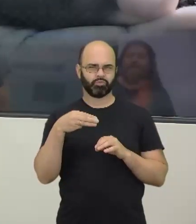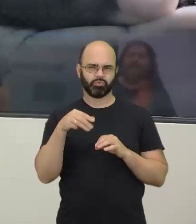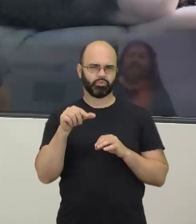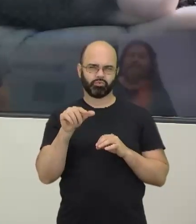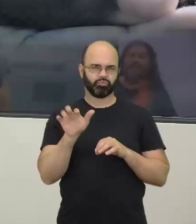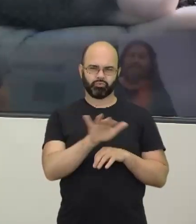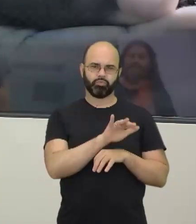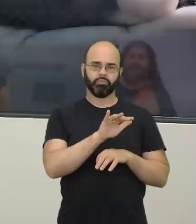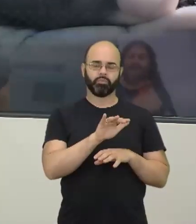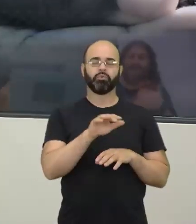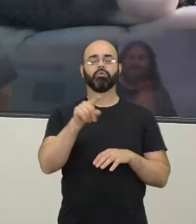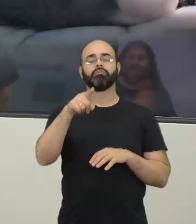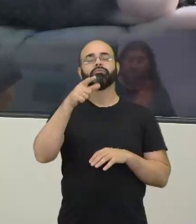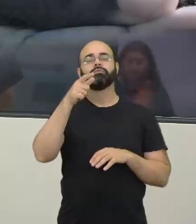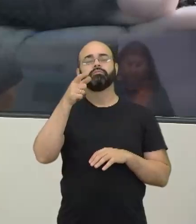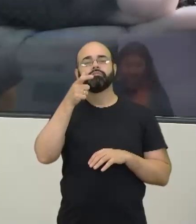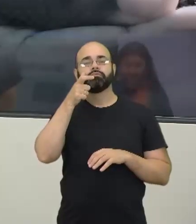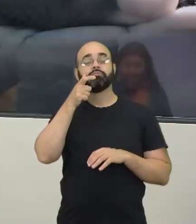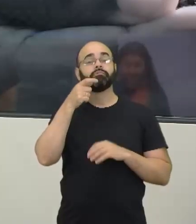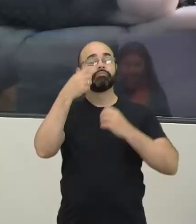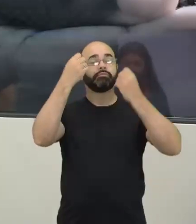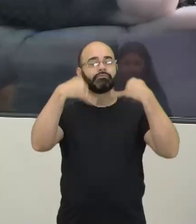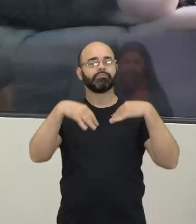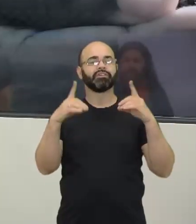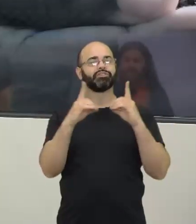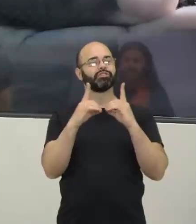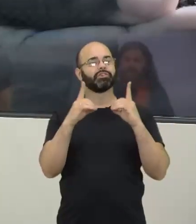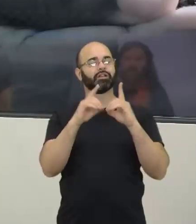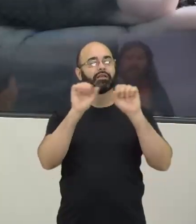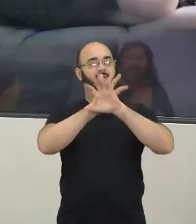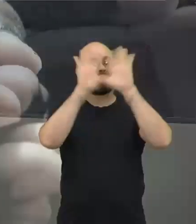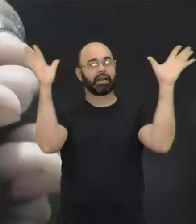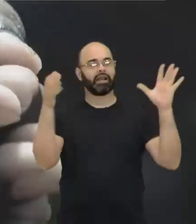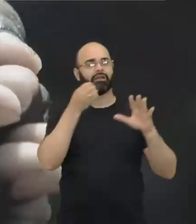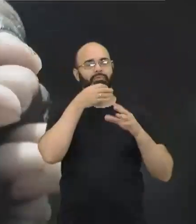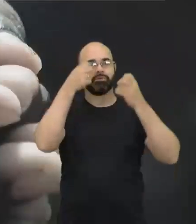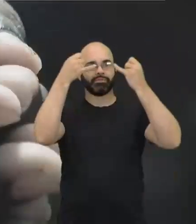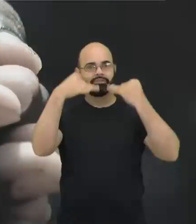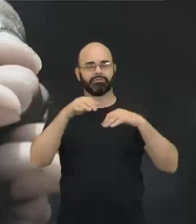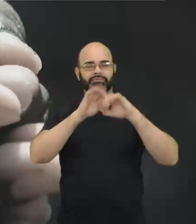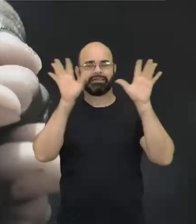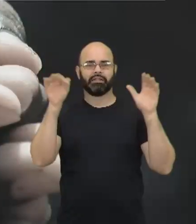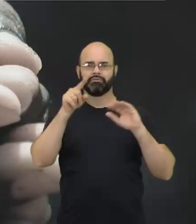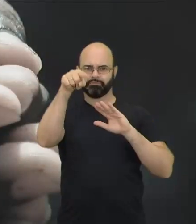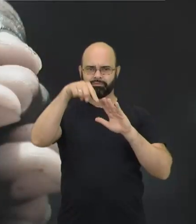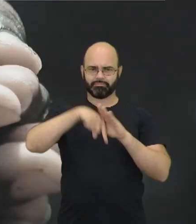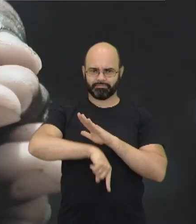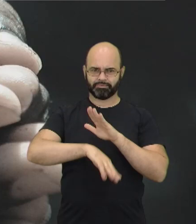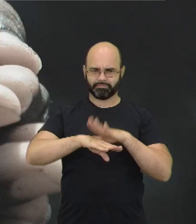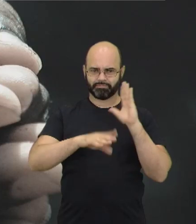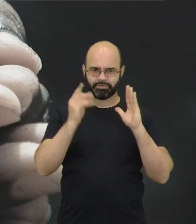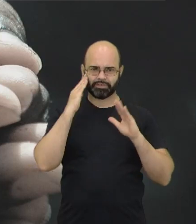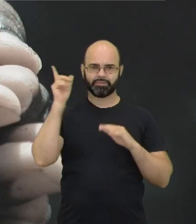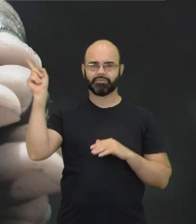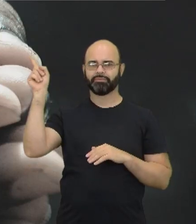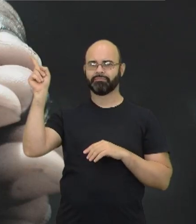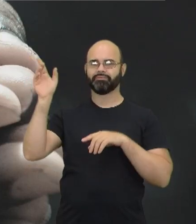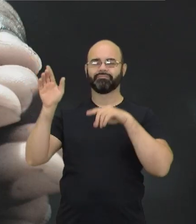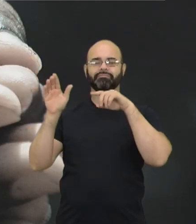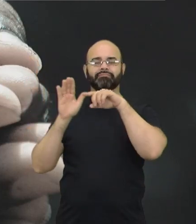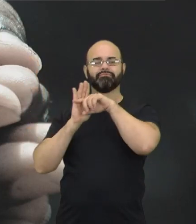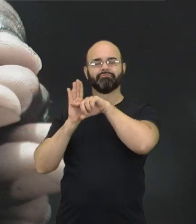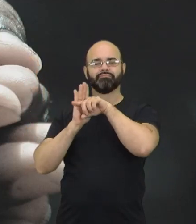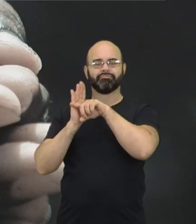ele é bastante didático, bastante explicativo. Quer saber mais aí sobre o solo? Entra aí no Saiba Mais,